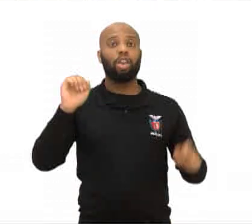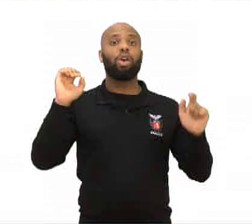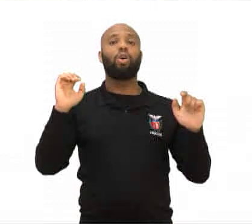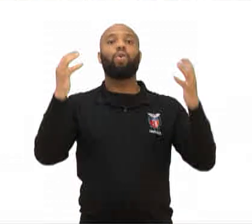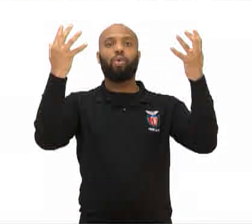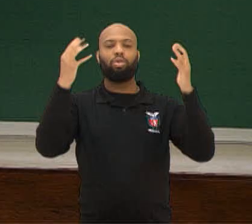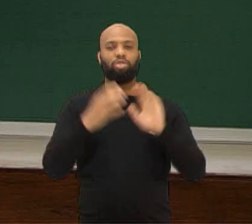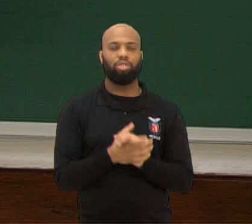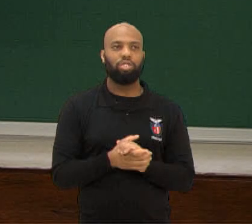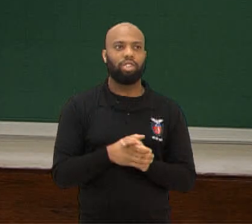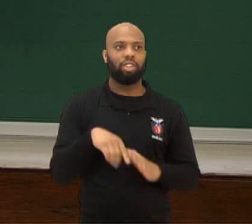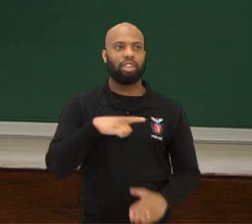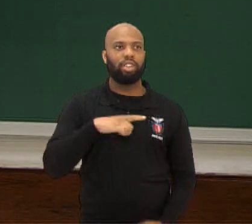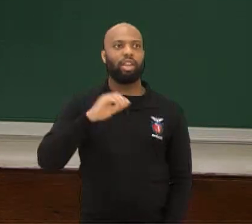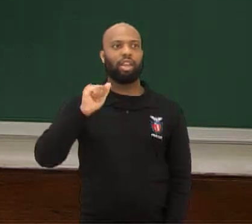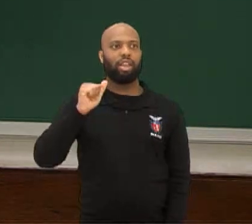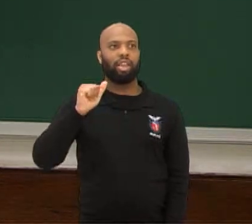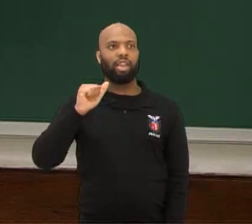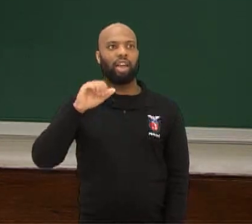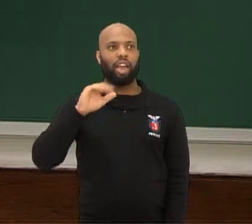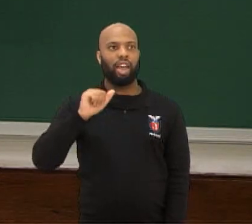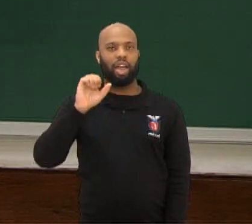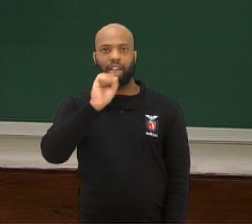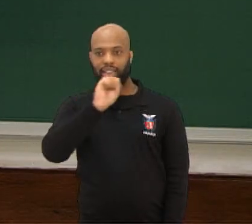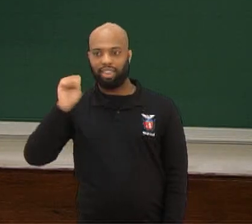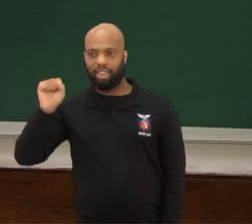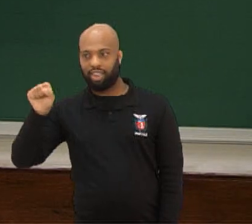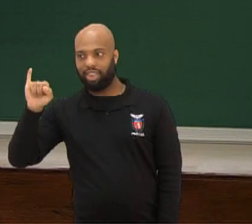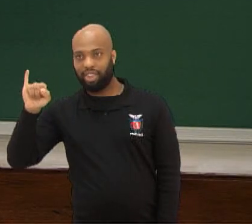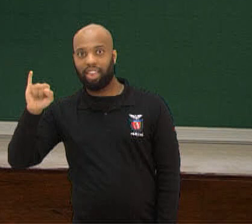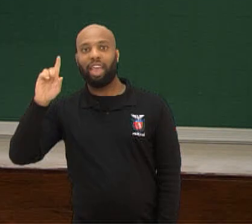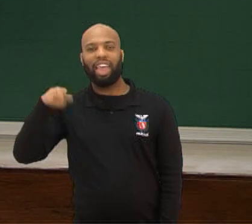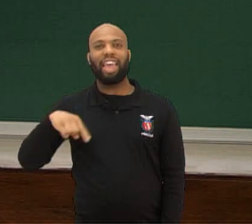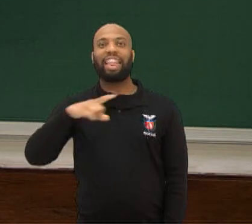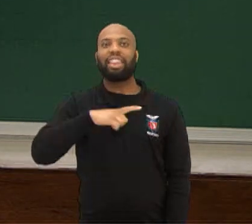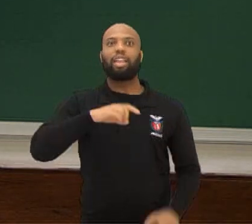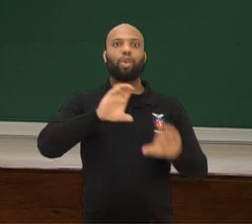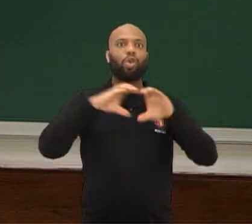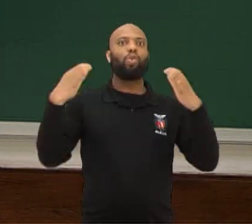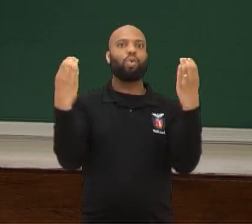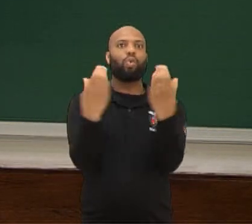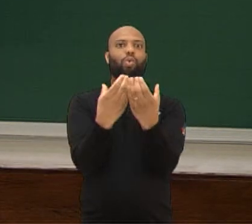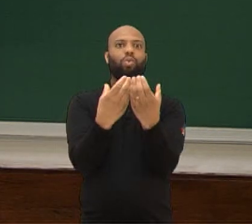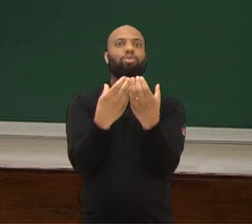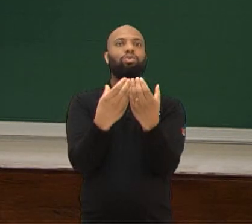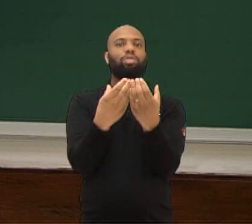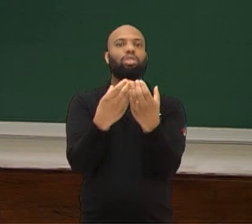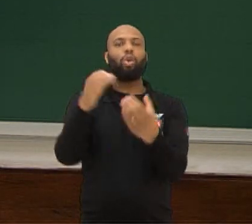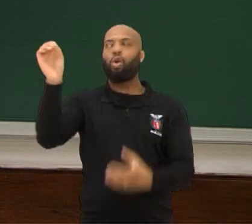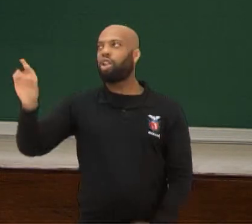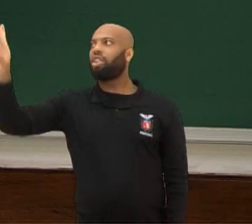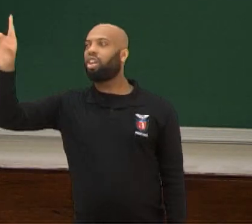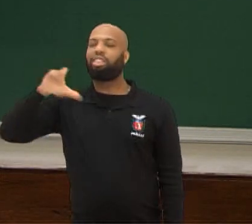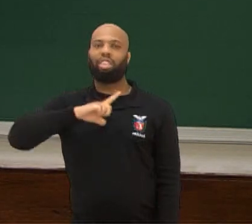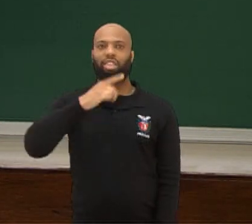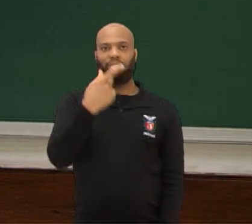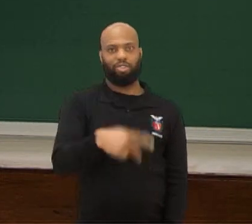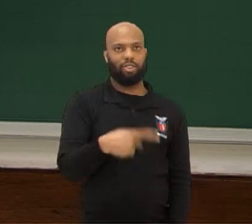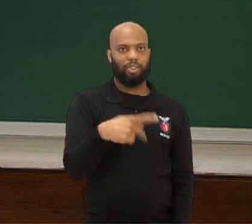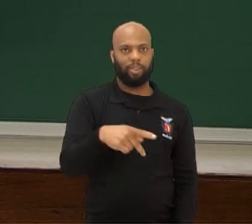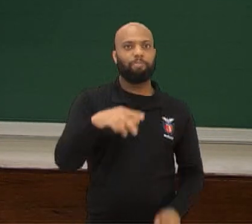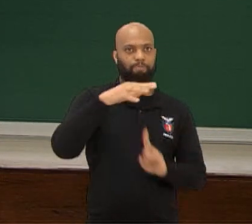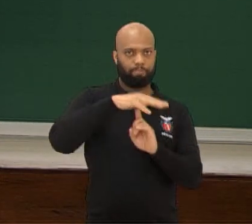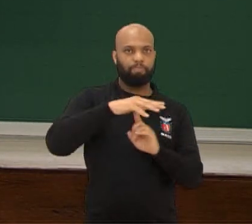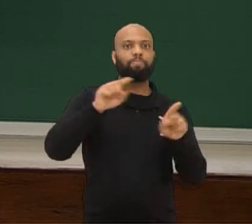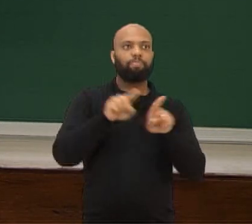realizado em Açaí, que é uma das maiores colônias orientais no nosso estado. Então, são colônias que têm esses povos